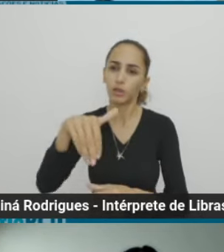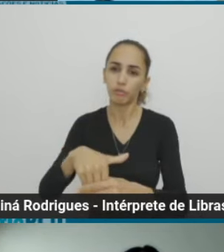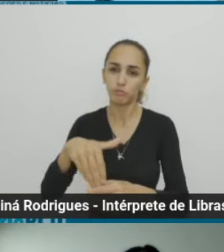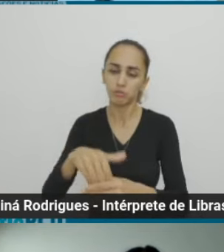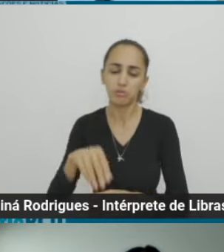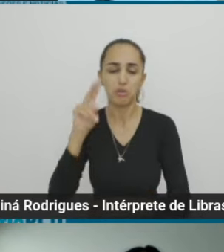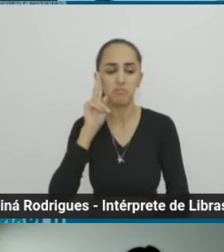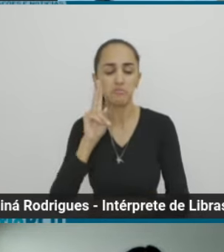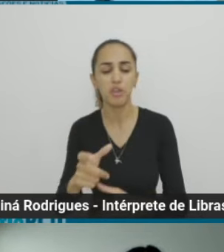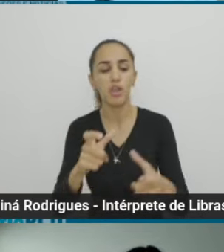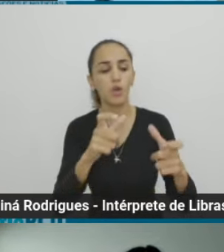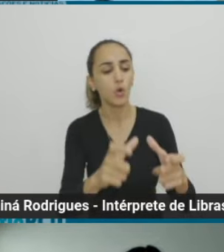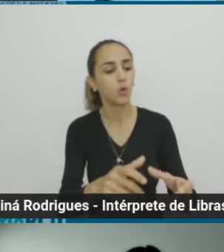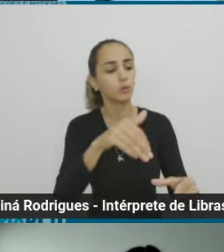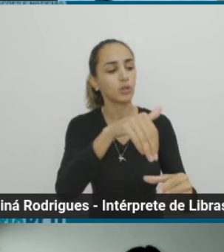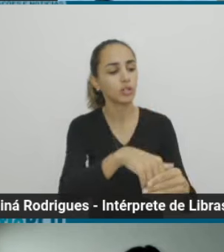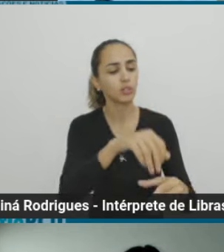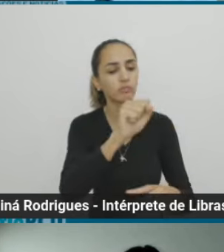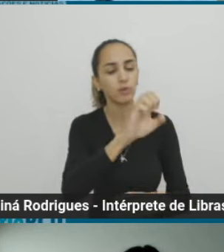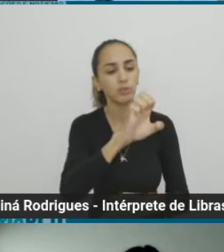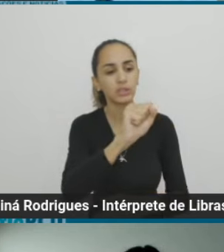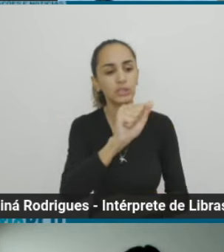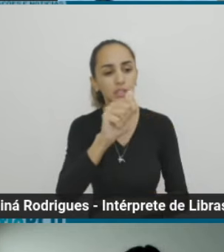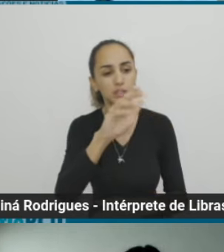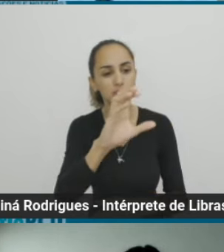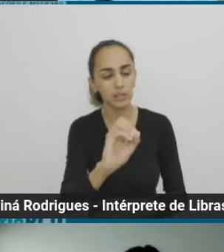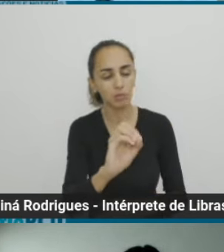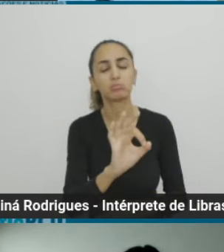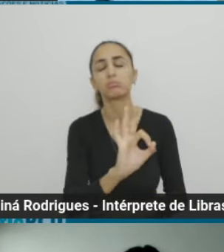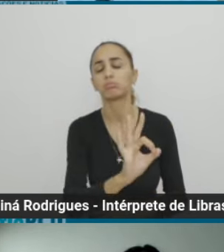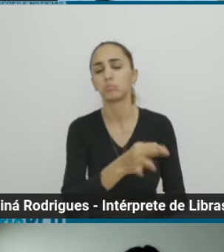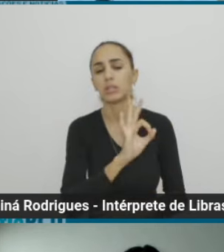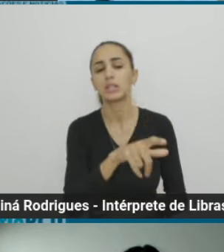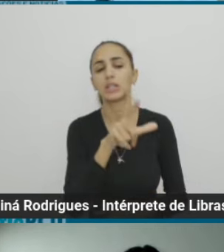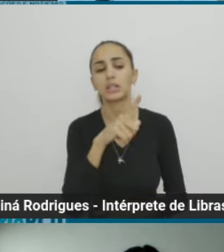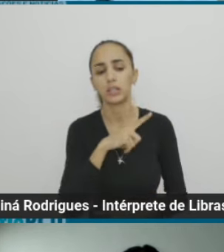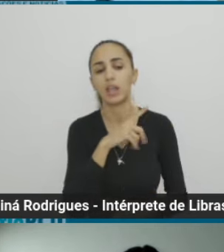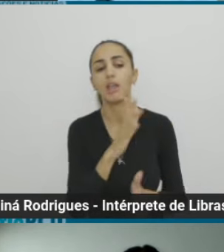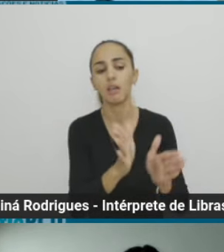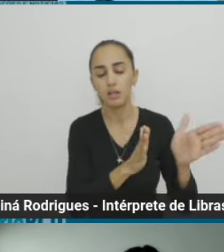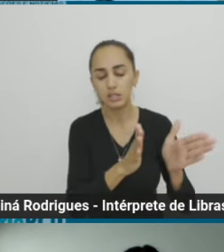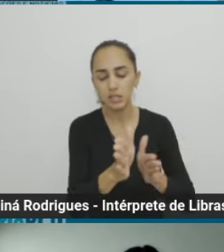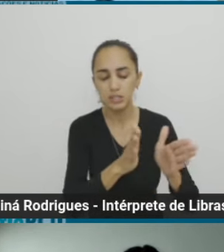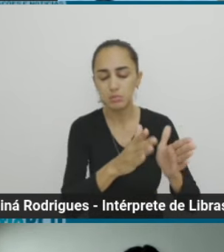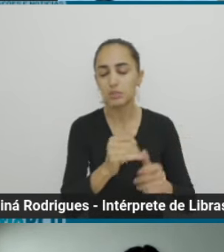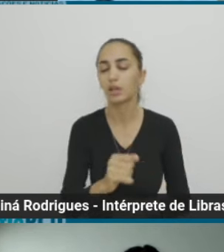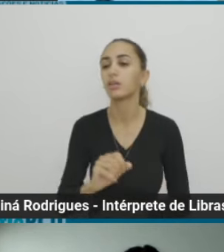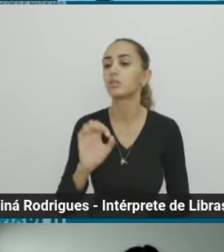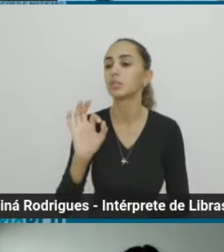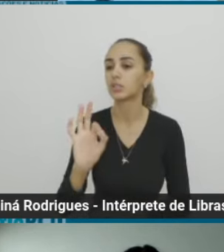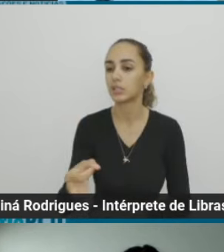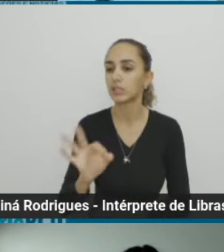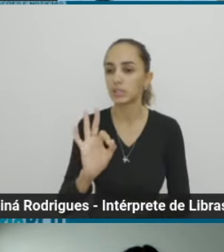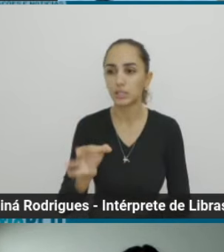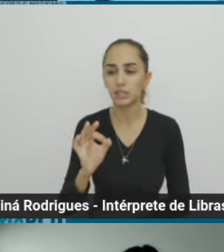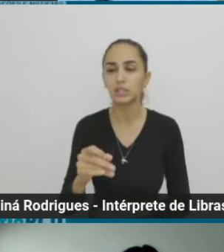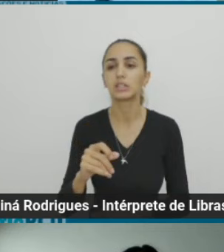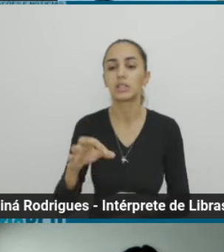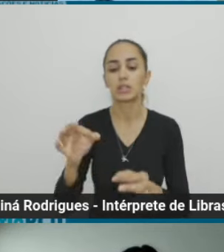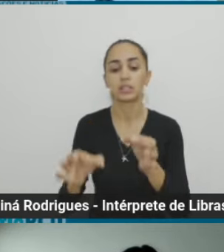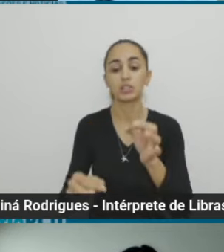sessão em que vota, ter certeza de que essa sessão é acessível, ter certeza que disponibilizou à Justiça